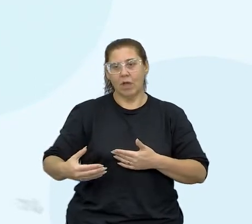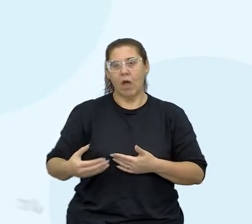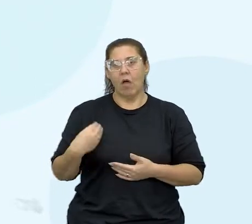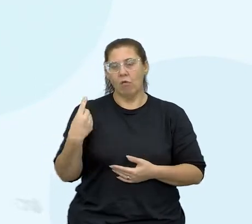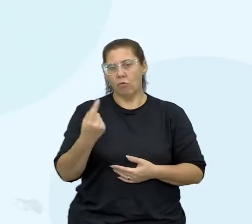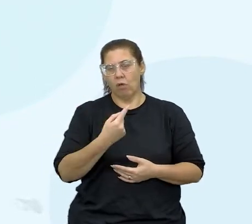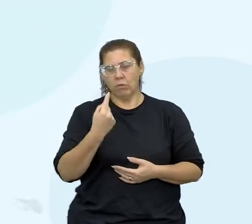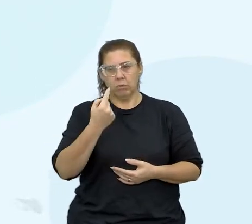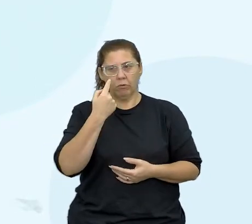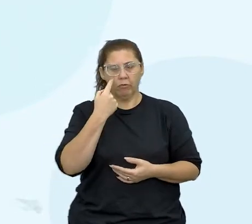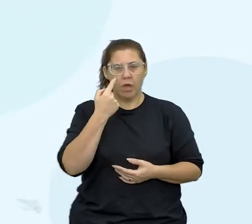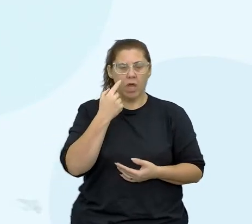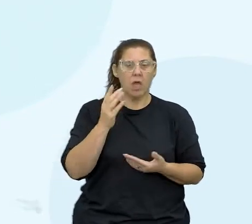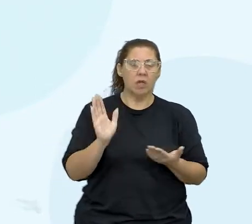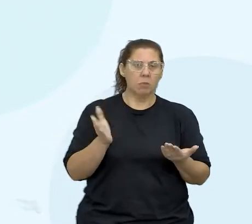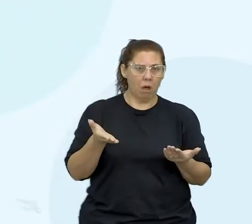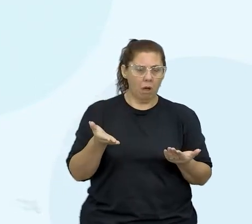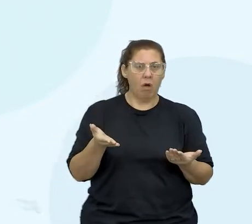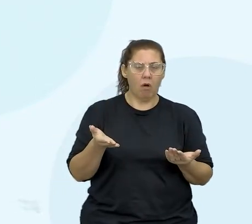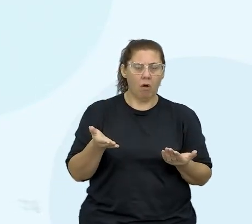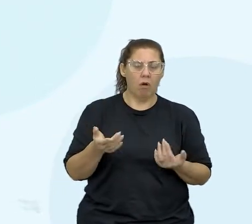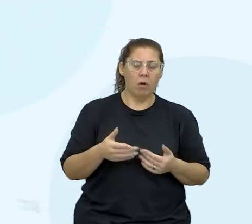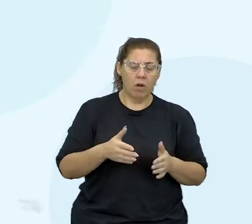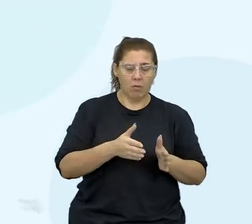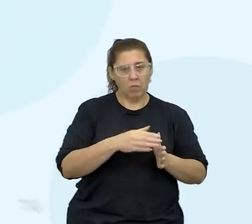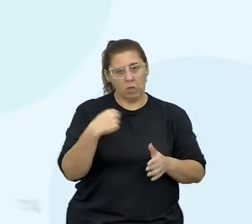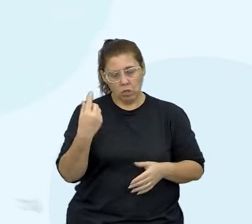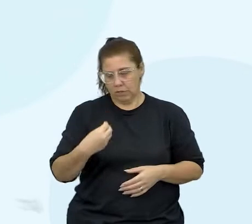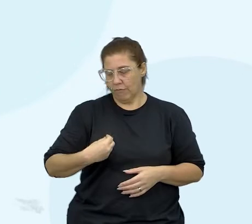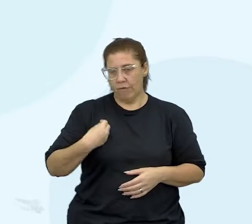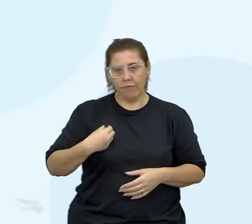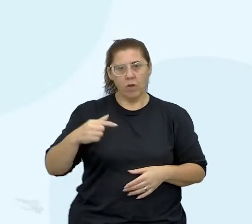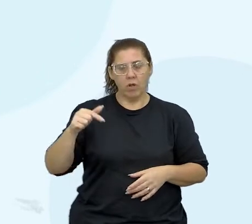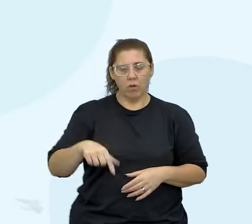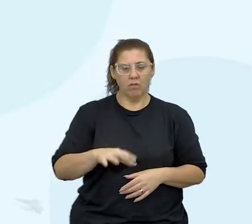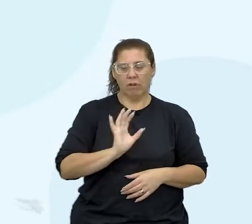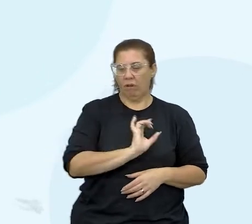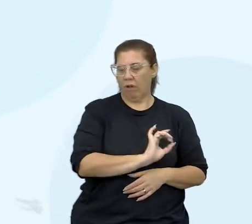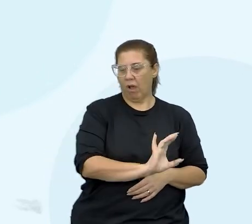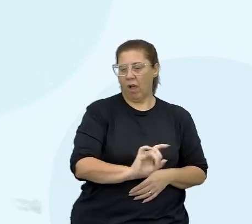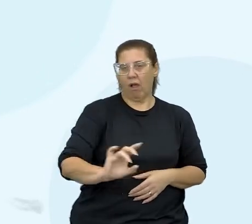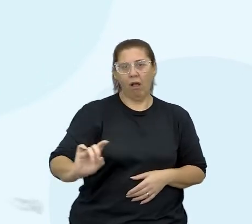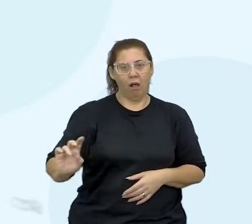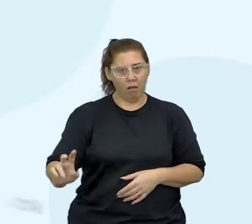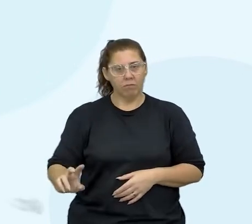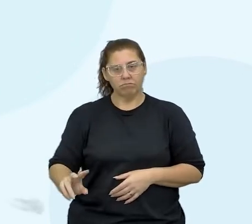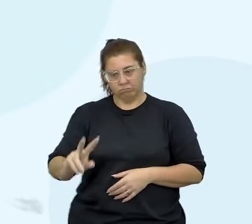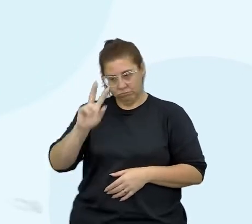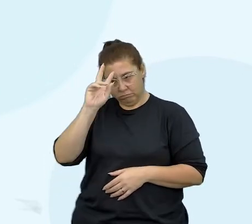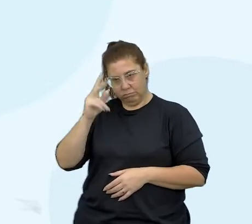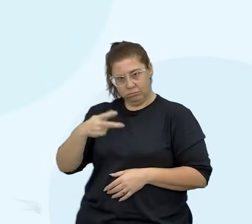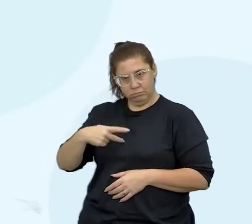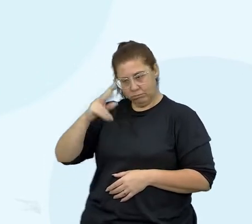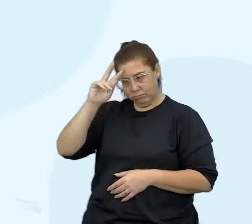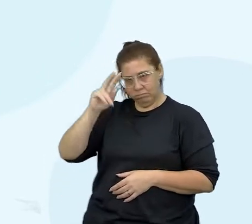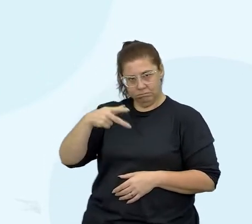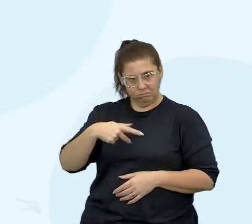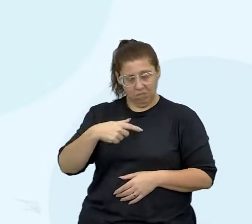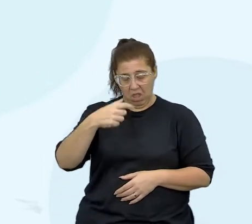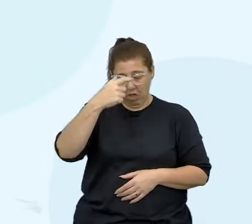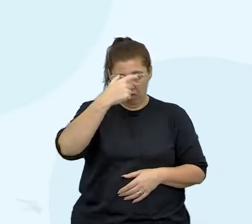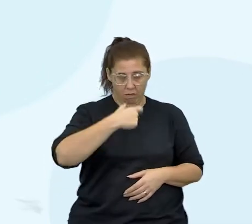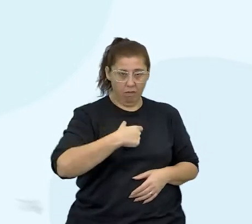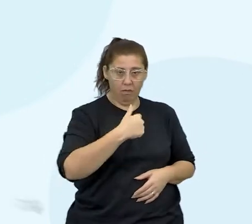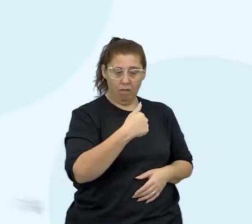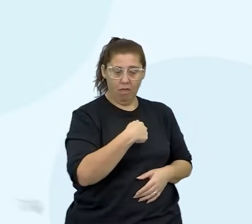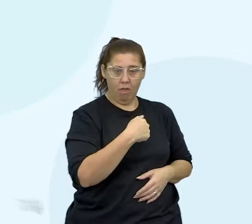gente falou do Bauman lá atrás, esse processo que a gente está vivendo de individualização, então eu olho para mim